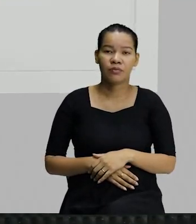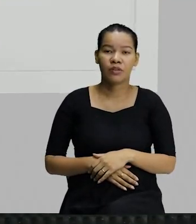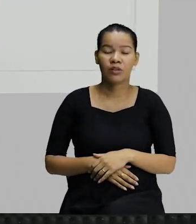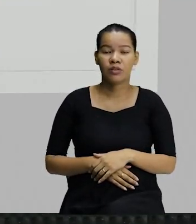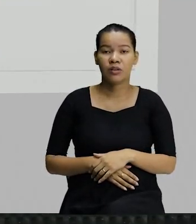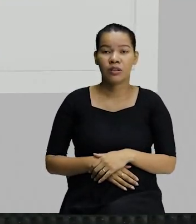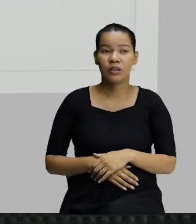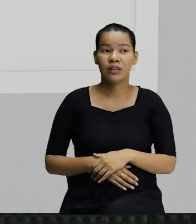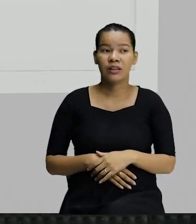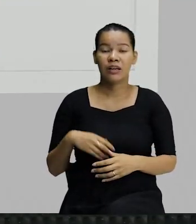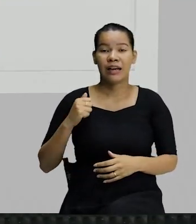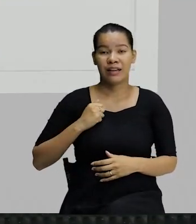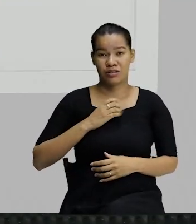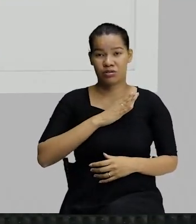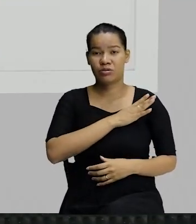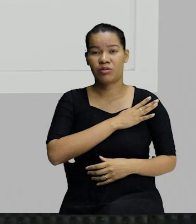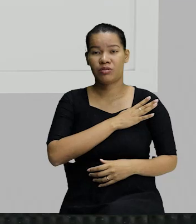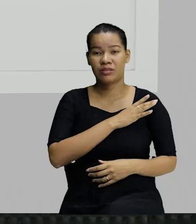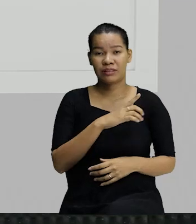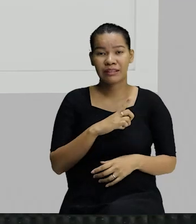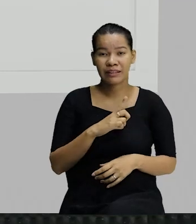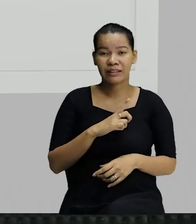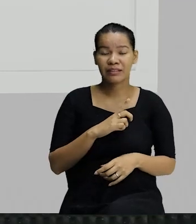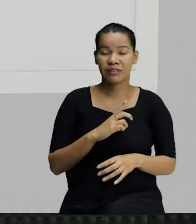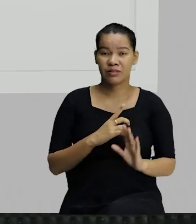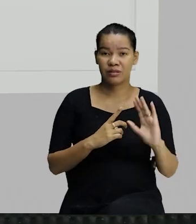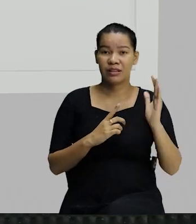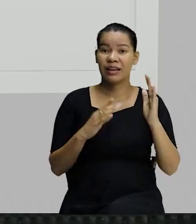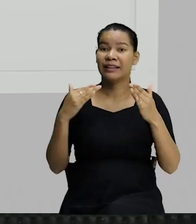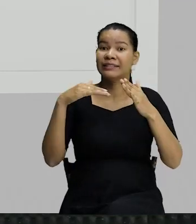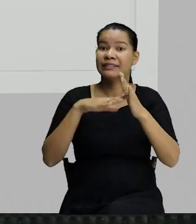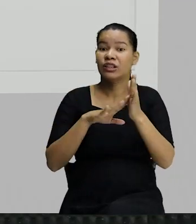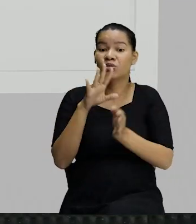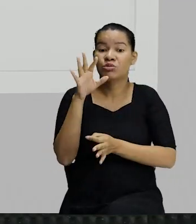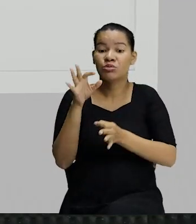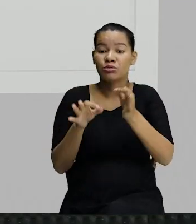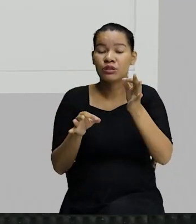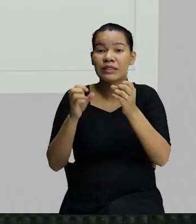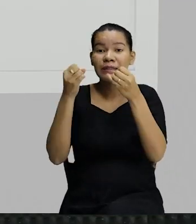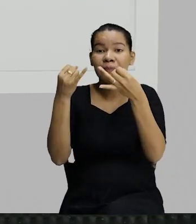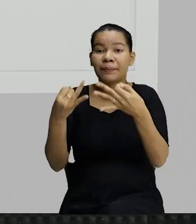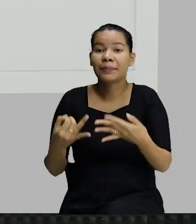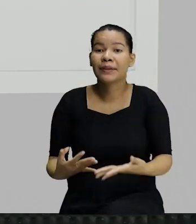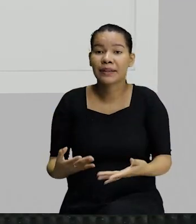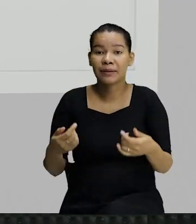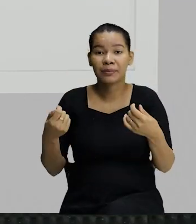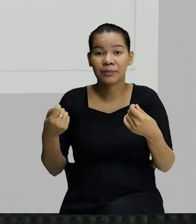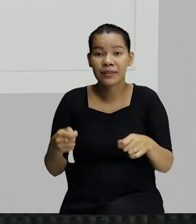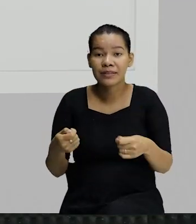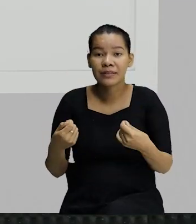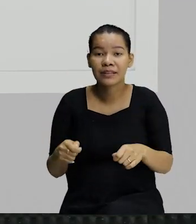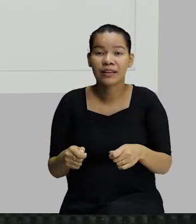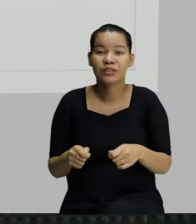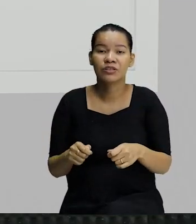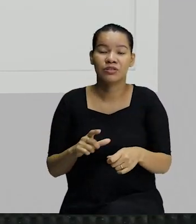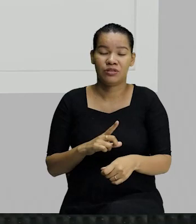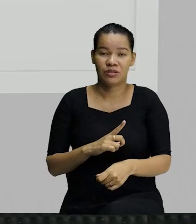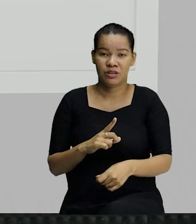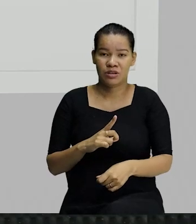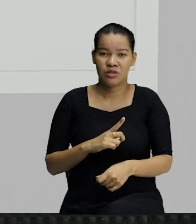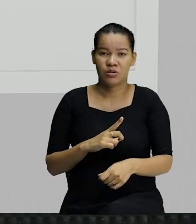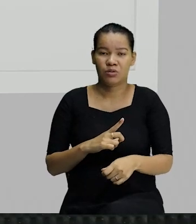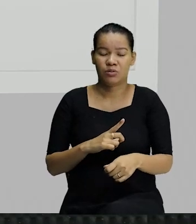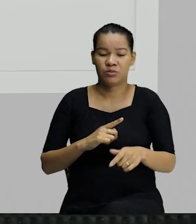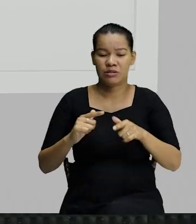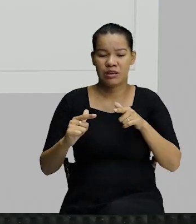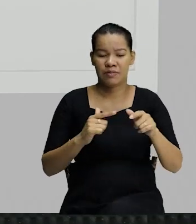desigualdade. Aristóteles, em alguns momentos, ele até justifica a necessidade dela existir. Tá? O trabalho